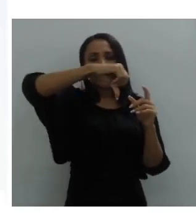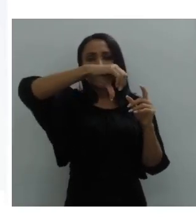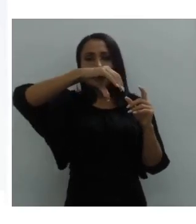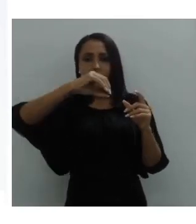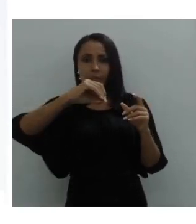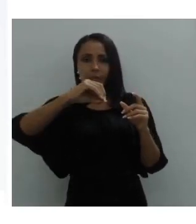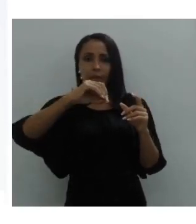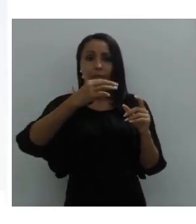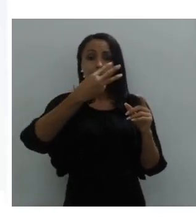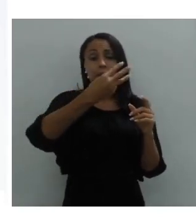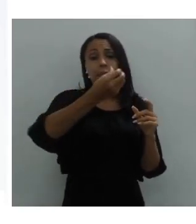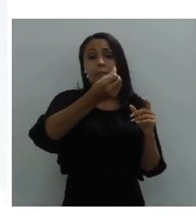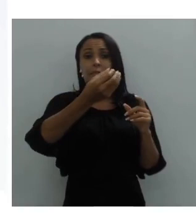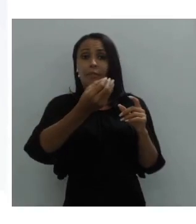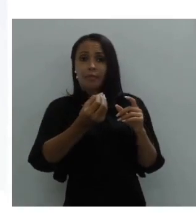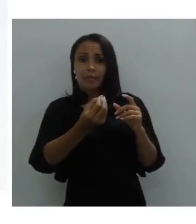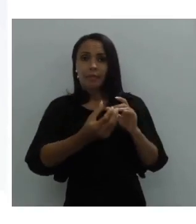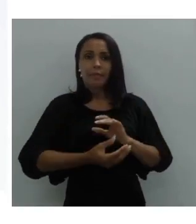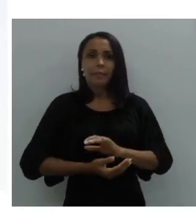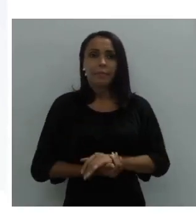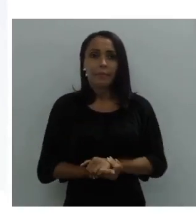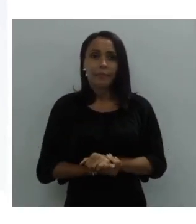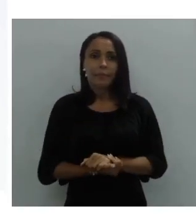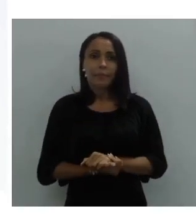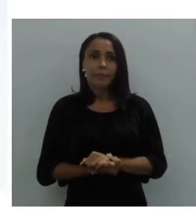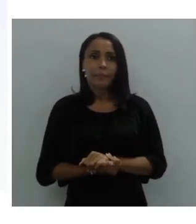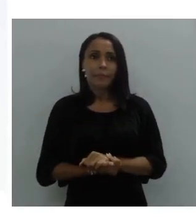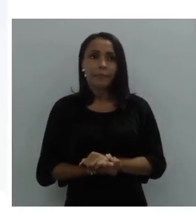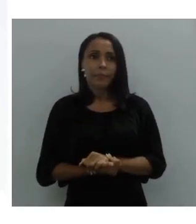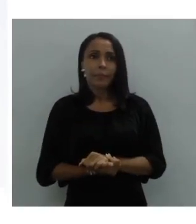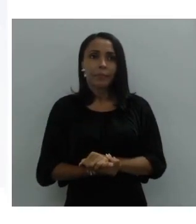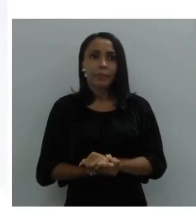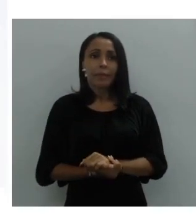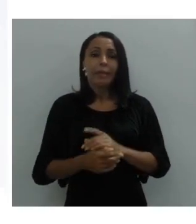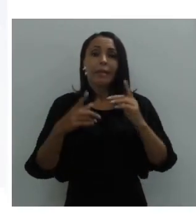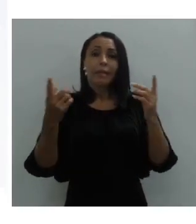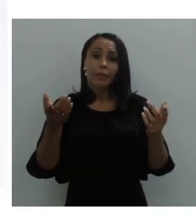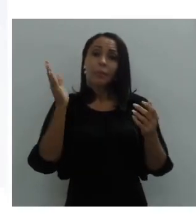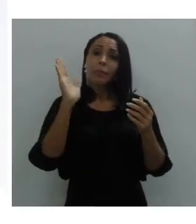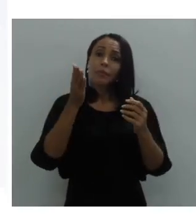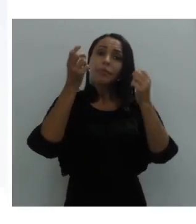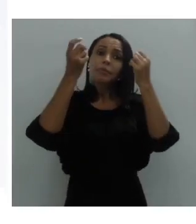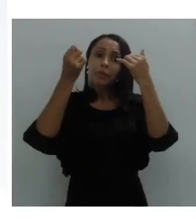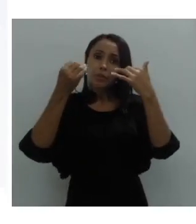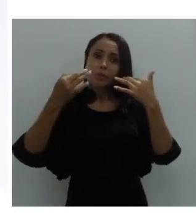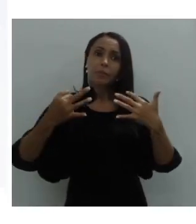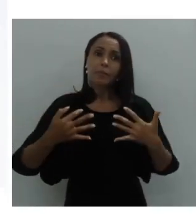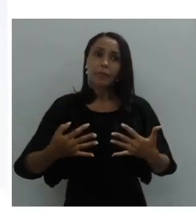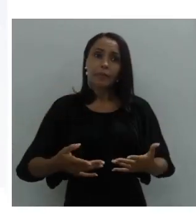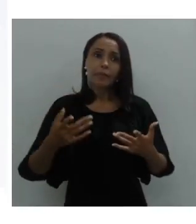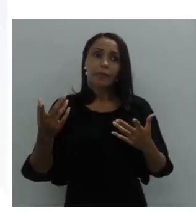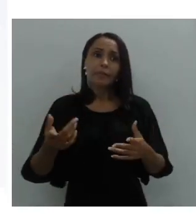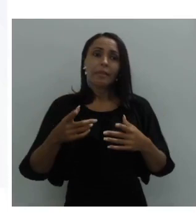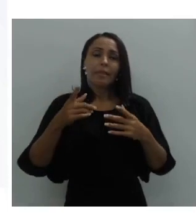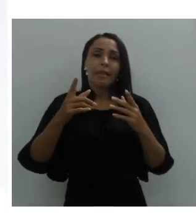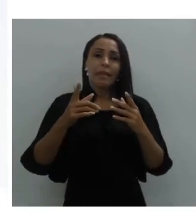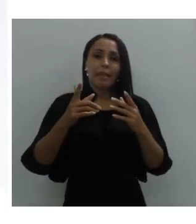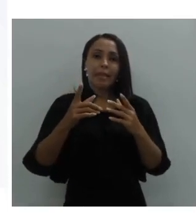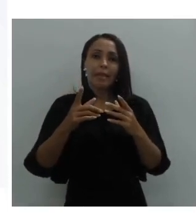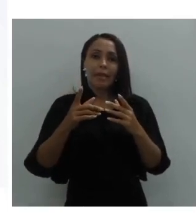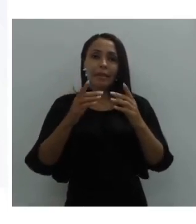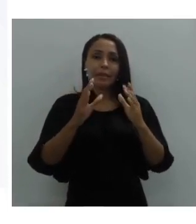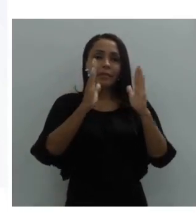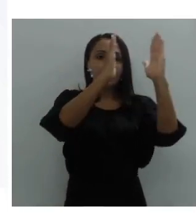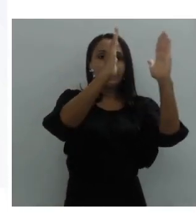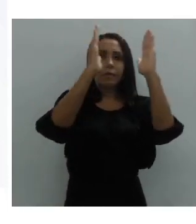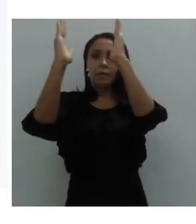graus, 360 graus. E aí, como eu tinha falado aqui, então, as retas elas dividem o plano em 4 regiões